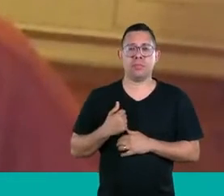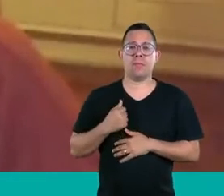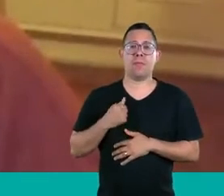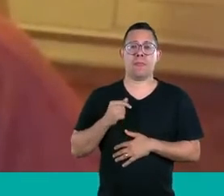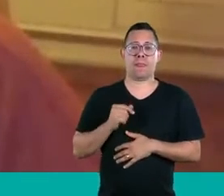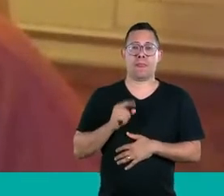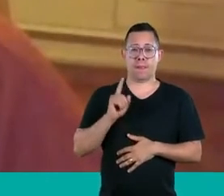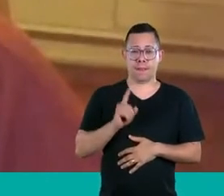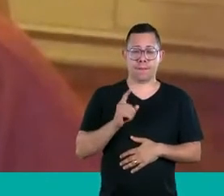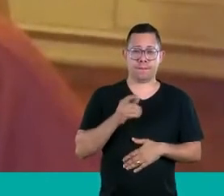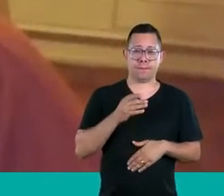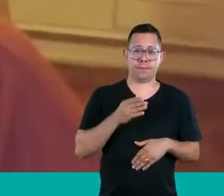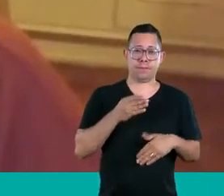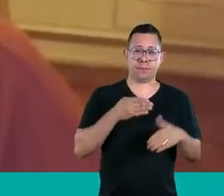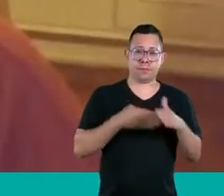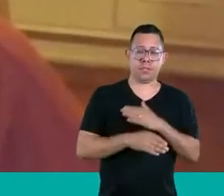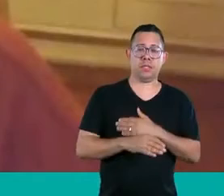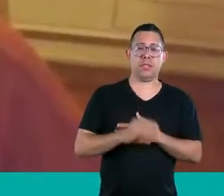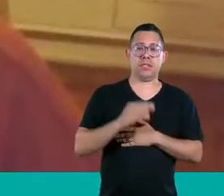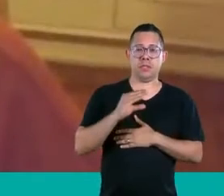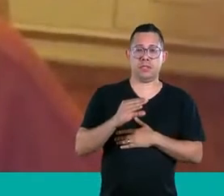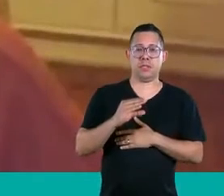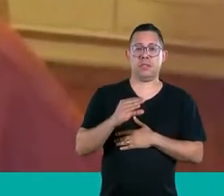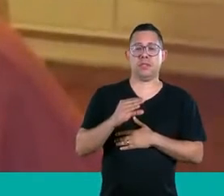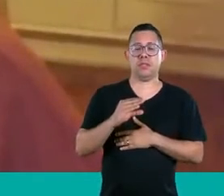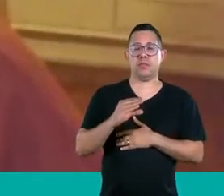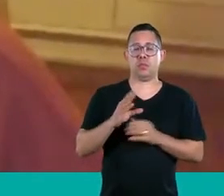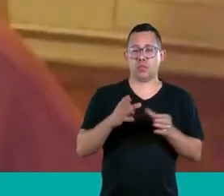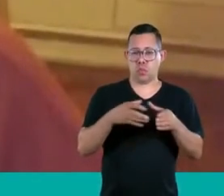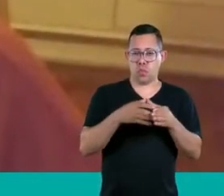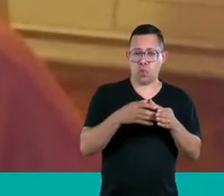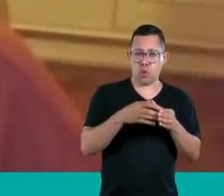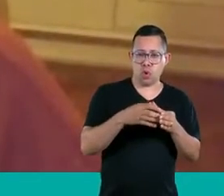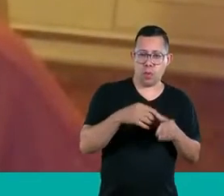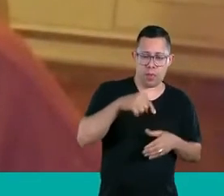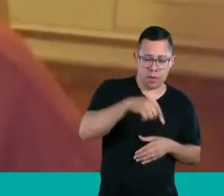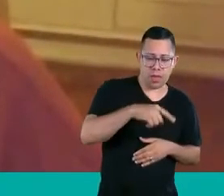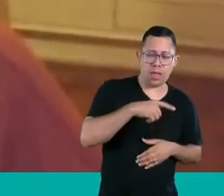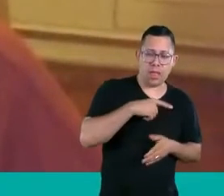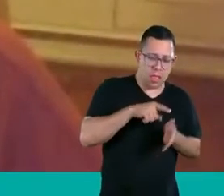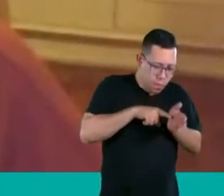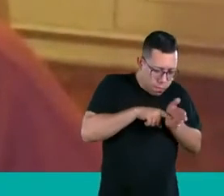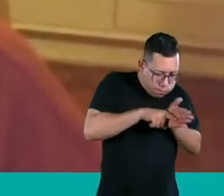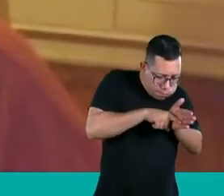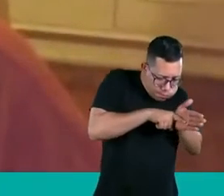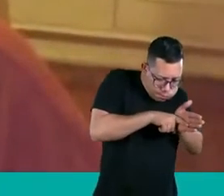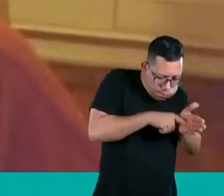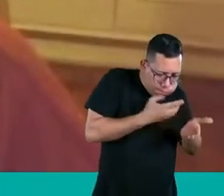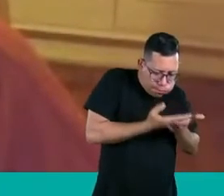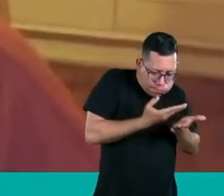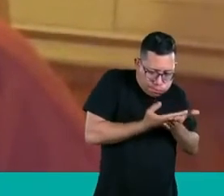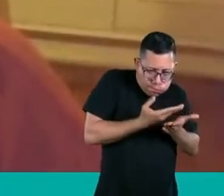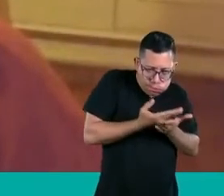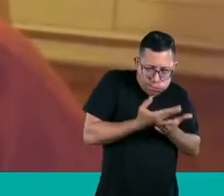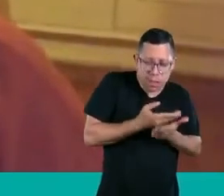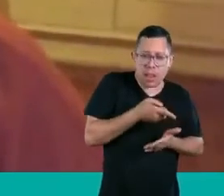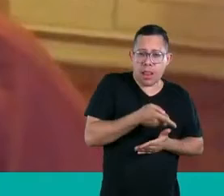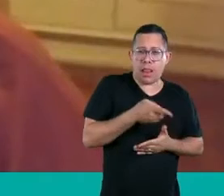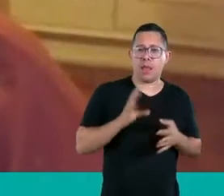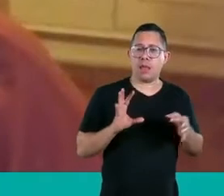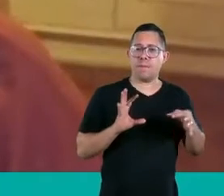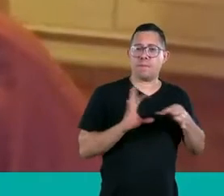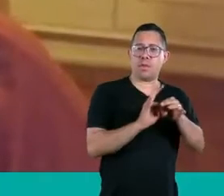ele entra no CNRS, Centro Nacional de Pesquisa Científica, onde é pesquisador emérito até hoje, que é